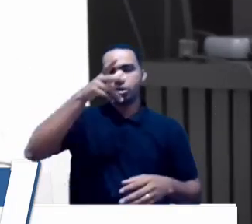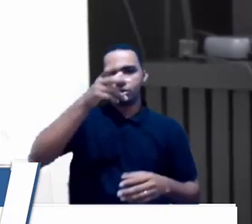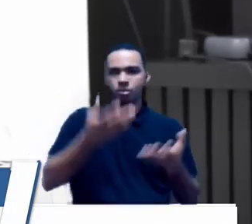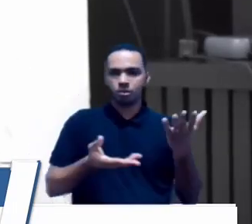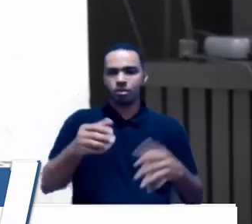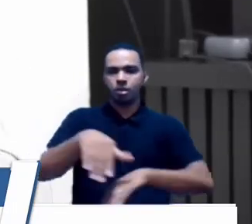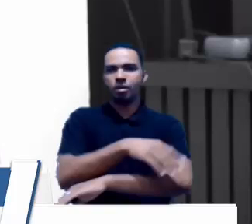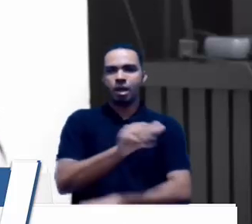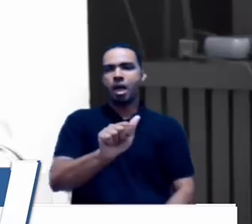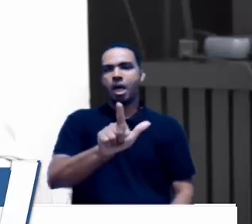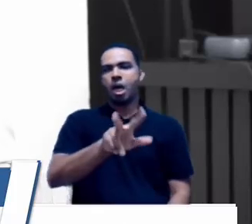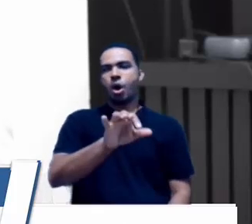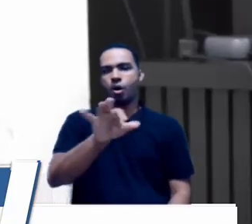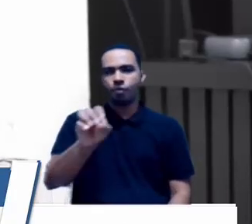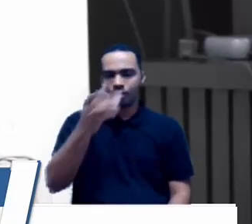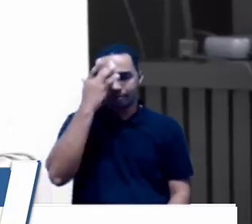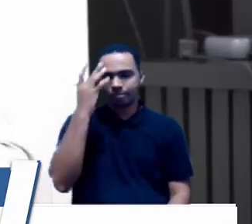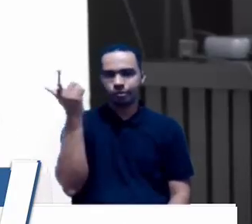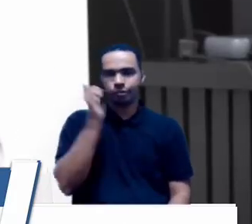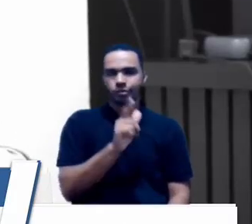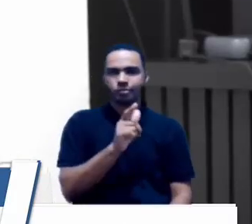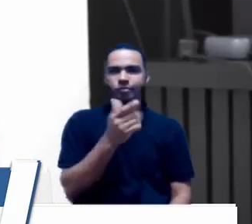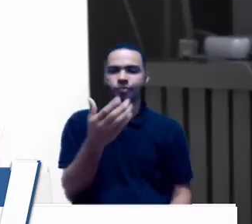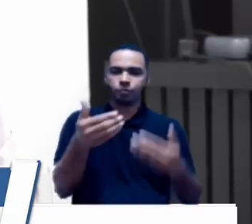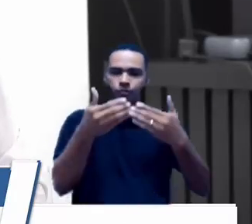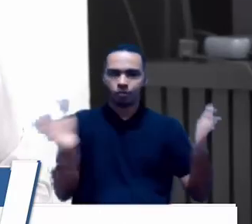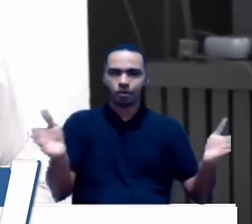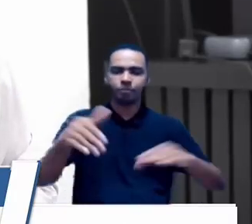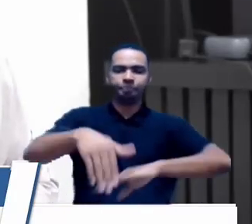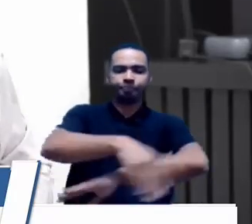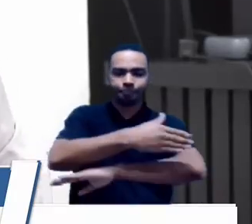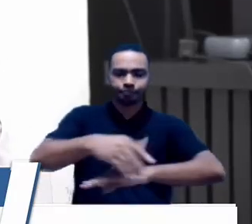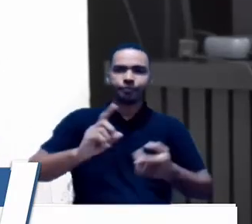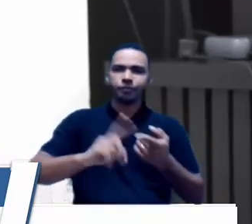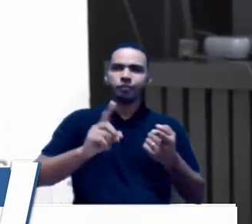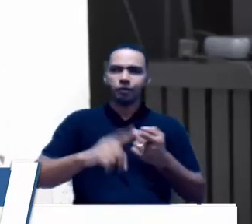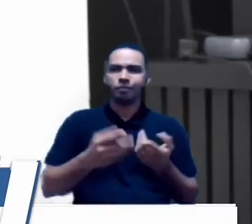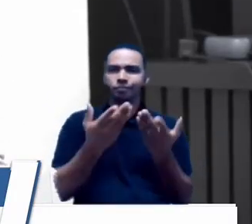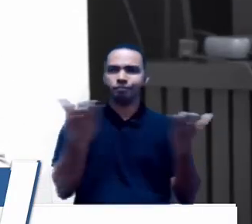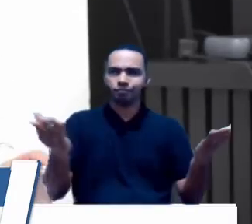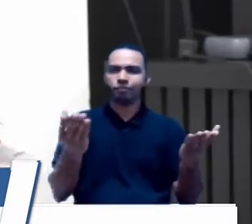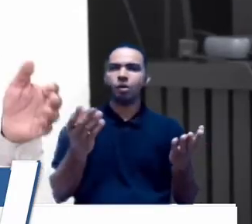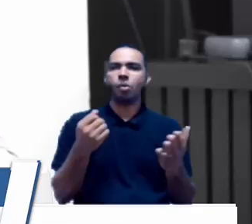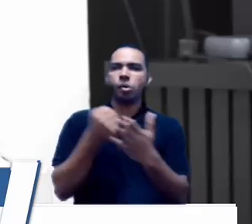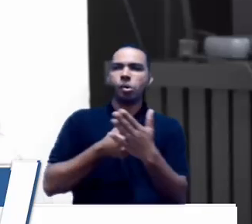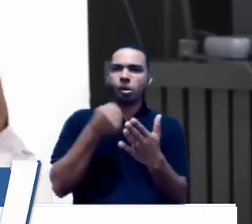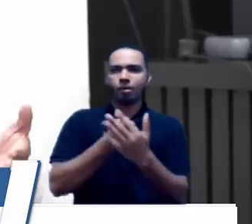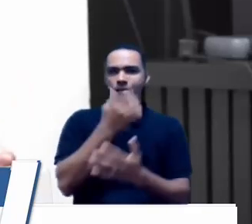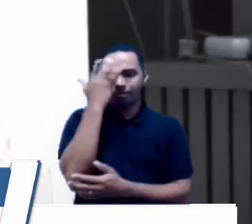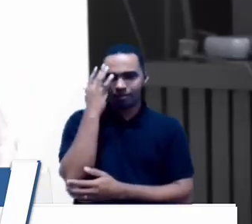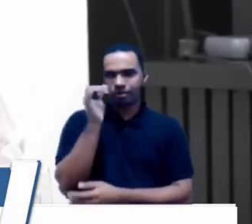muito com essa abertura dessa rua. E agradecer também o empenho lá do pessoal da Indef, né, que está lá,